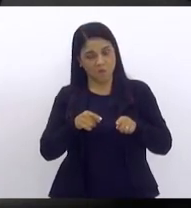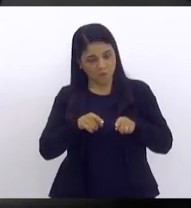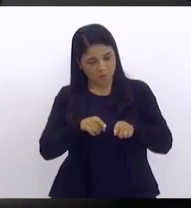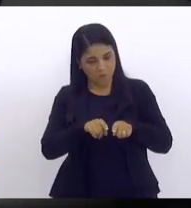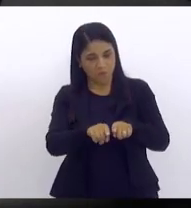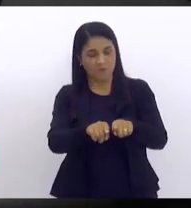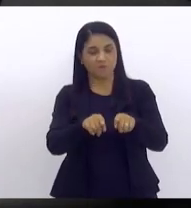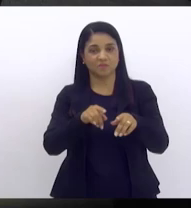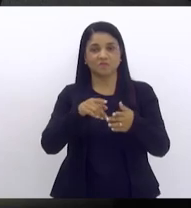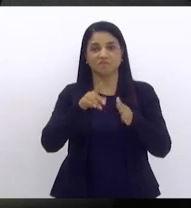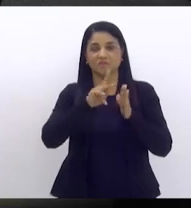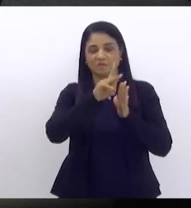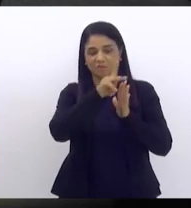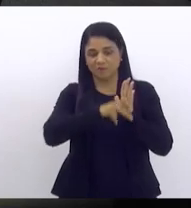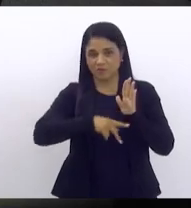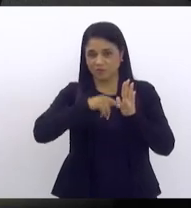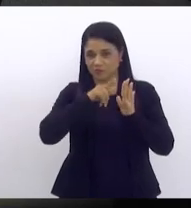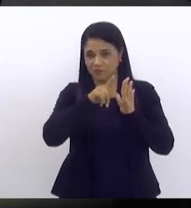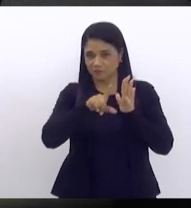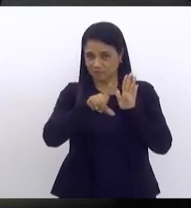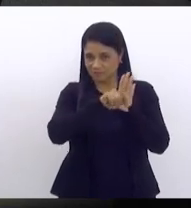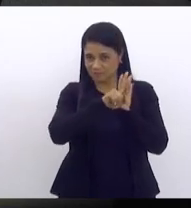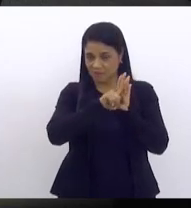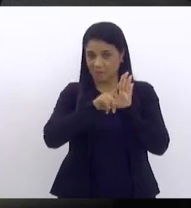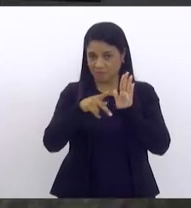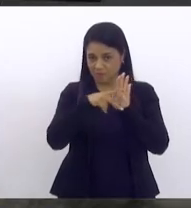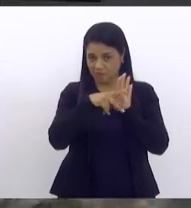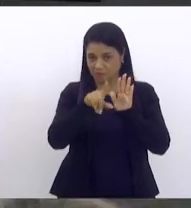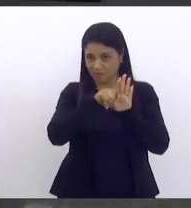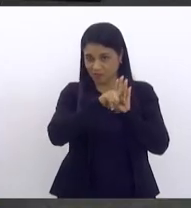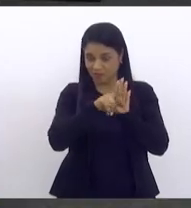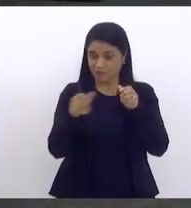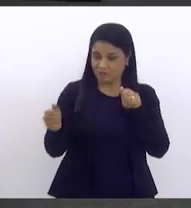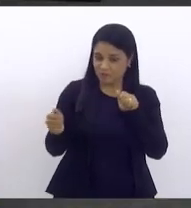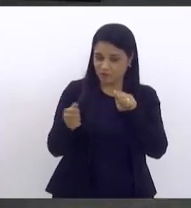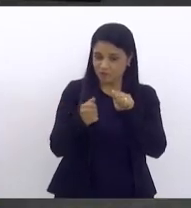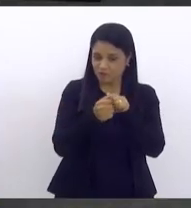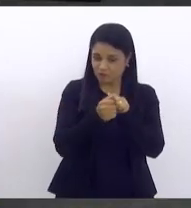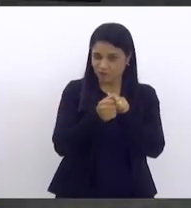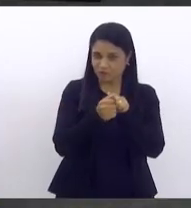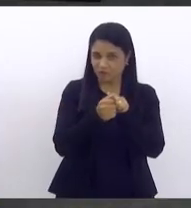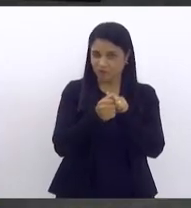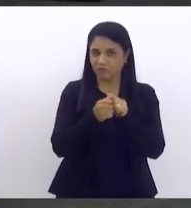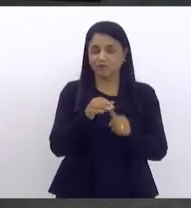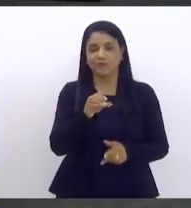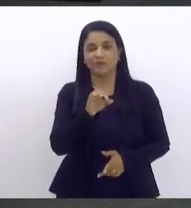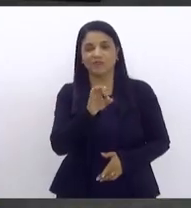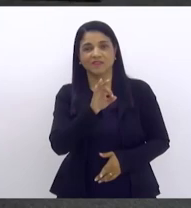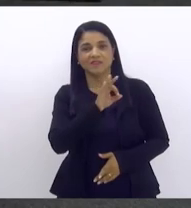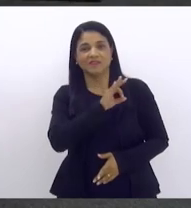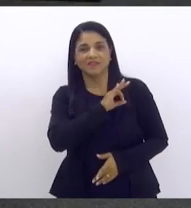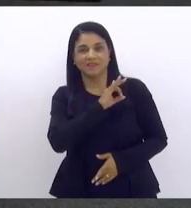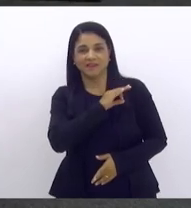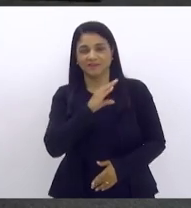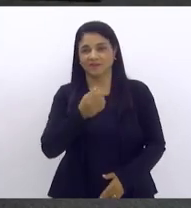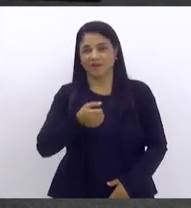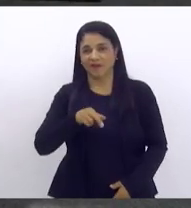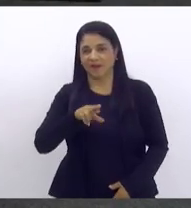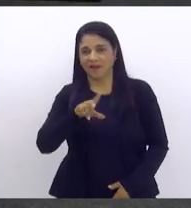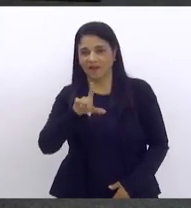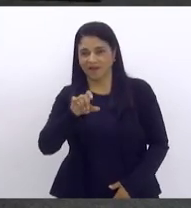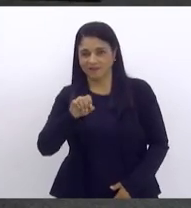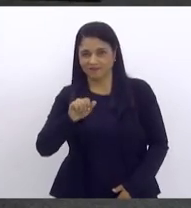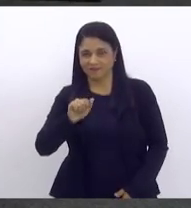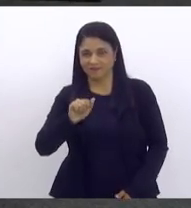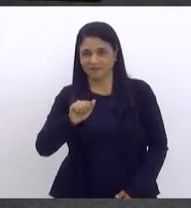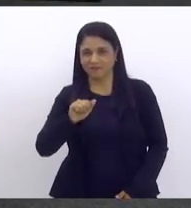de lei em conjunto com o delegado Carlos Augusto, que voltou aqui ao nosso